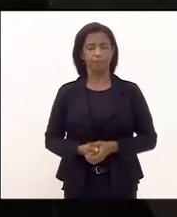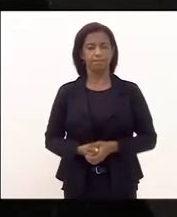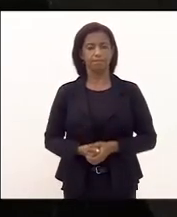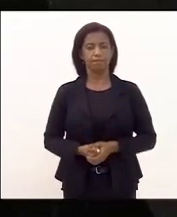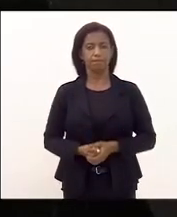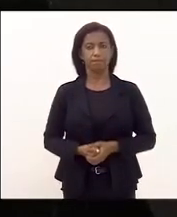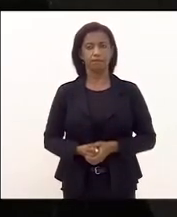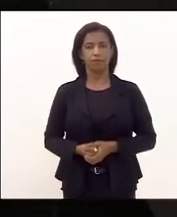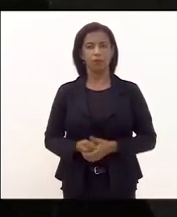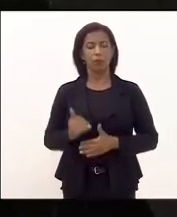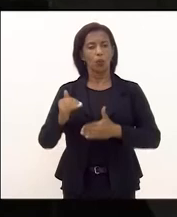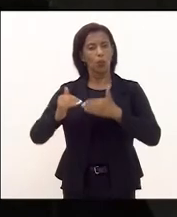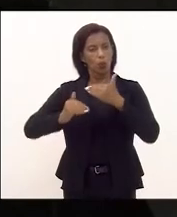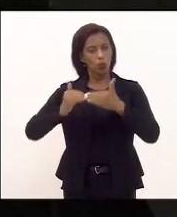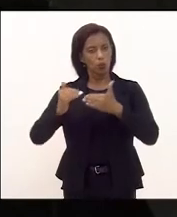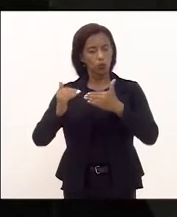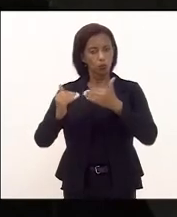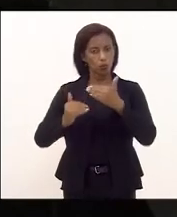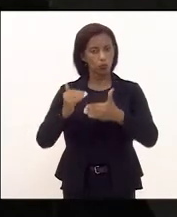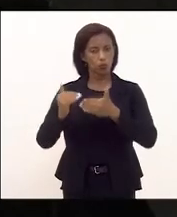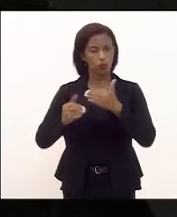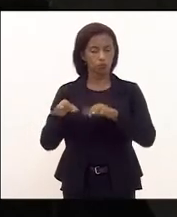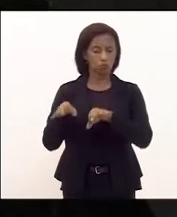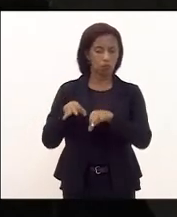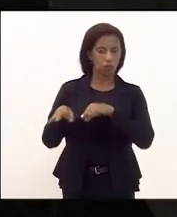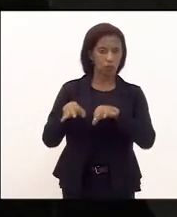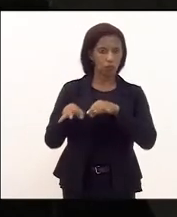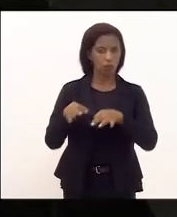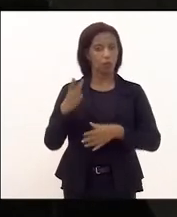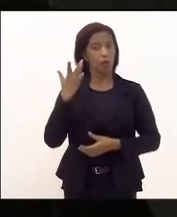todas, construir as condições, e eu acho que